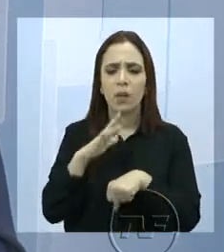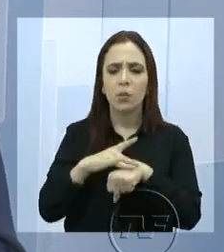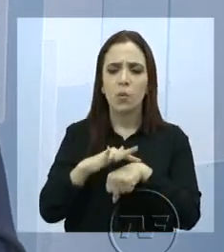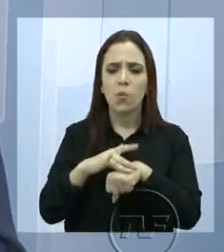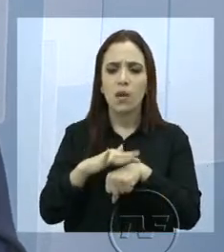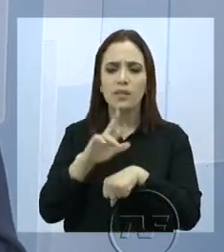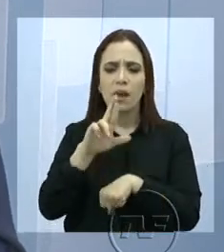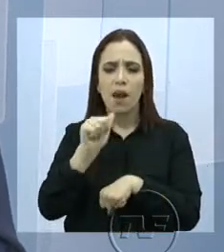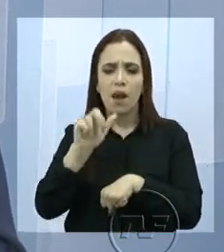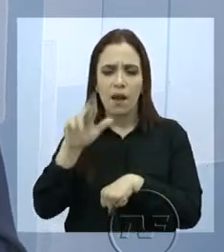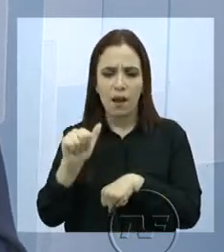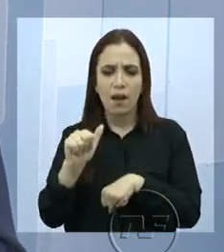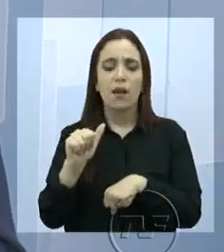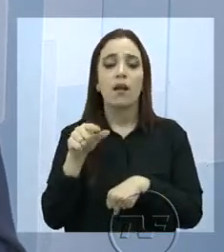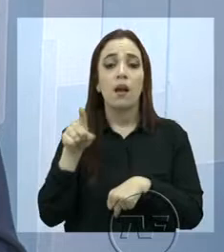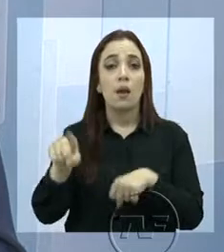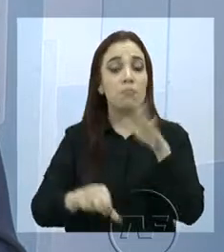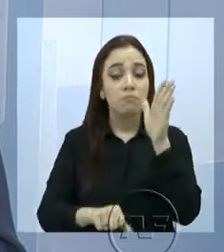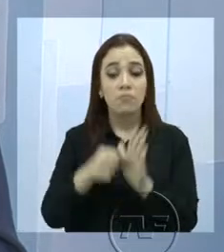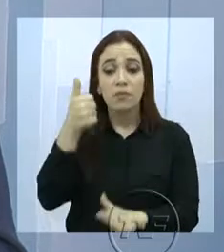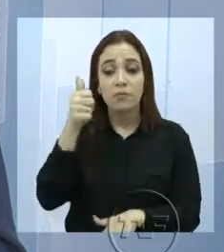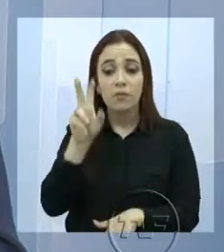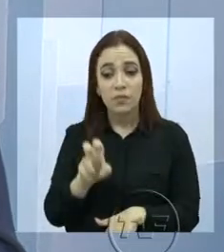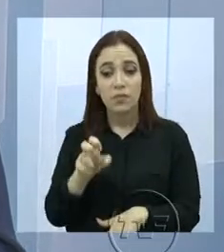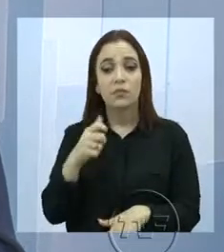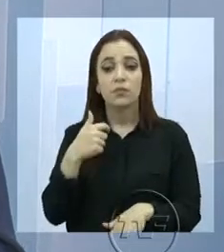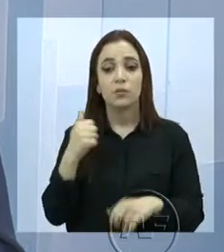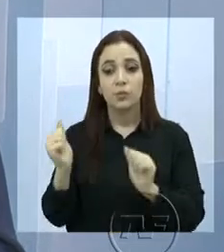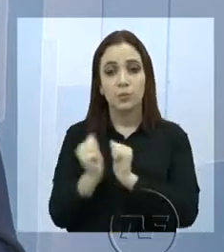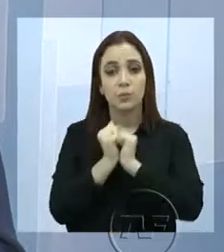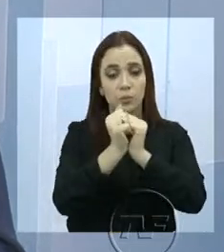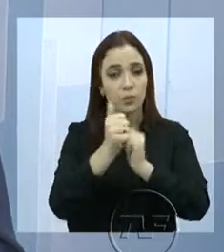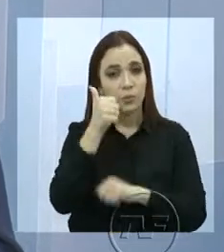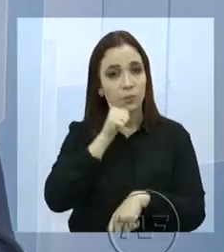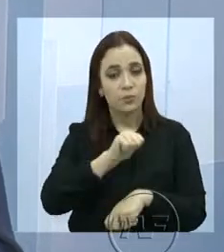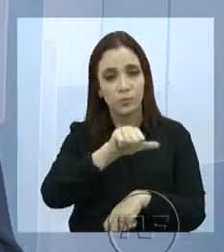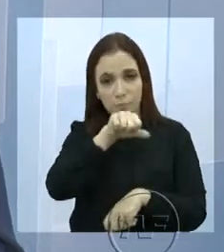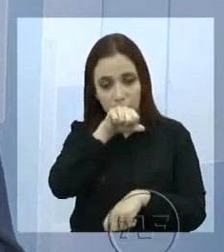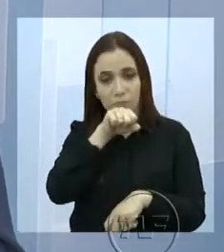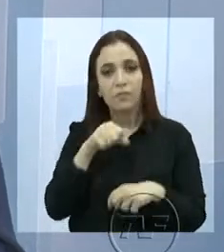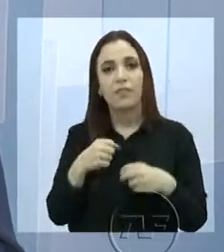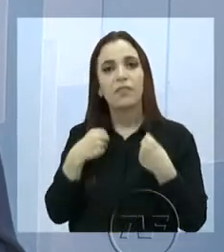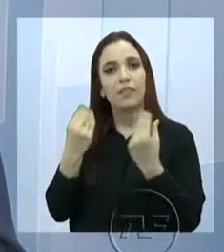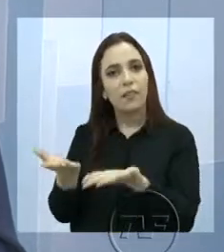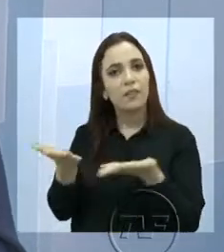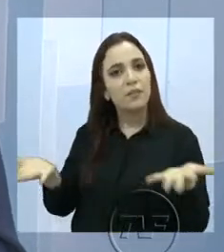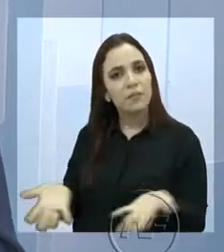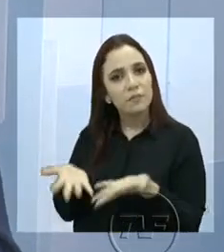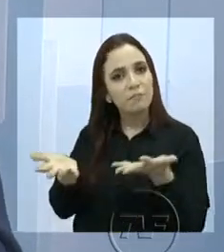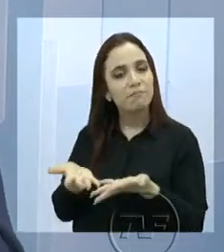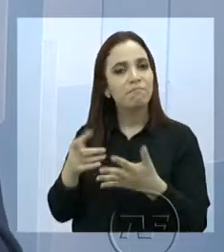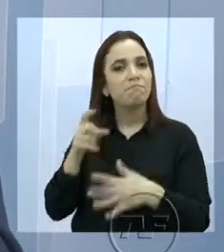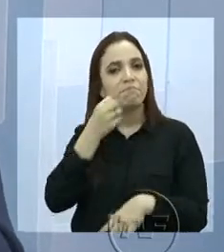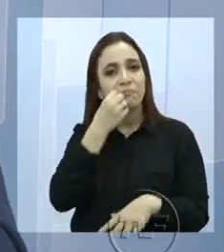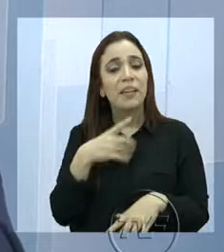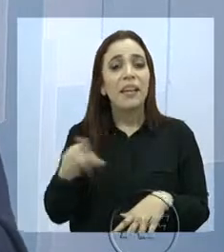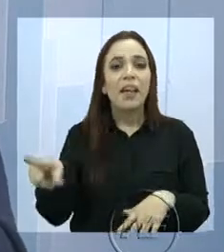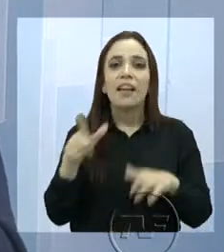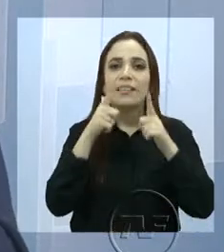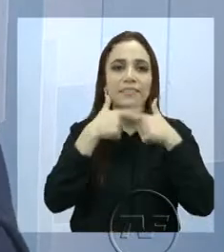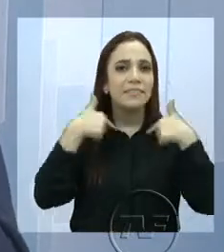e a primeira vez que ele foi tomar banho de mar, eu o levei com a sua mãe, né, para dar essa oportunidade a esse garoto. Você visse o